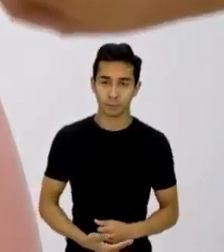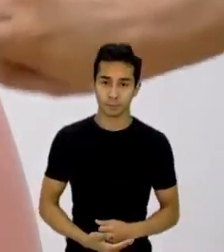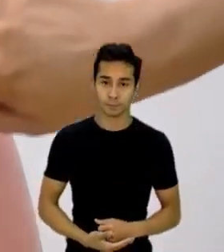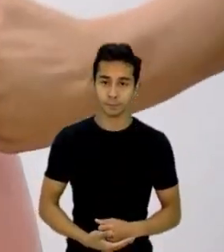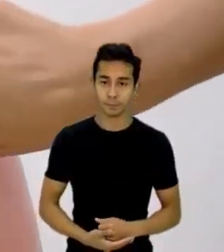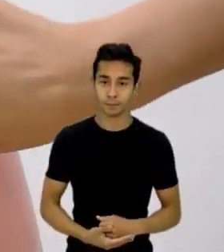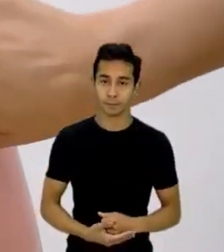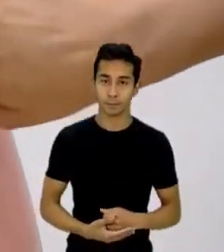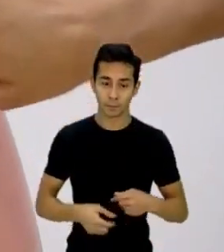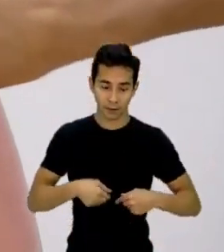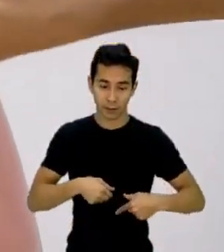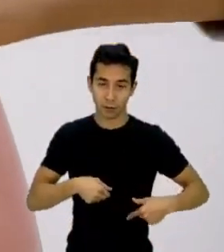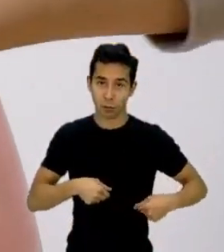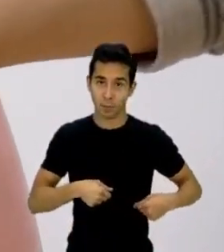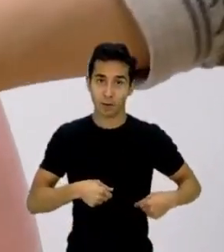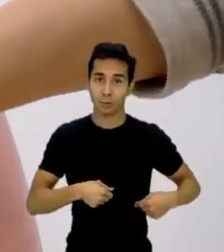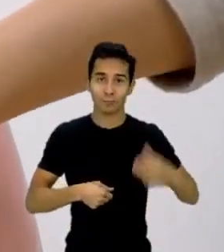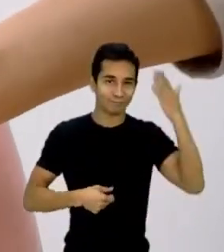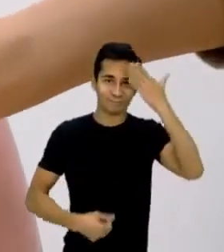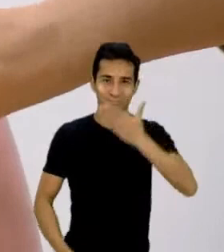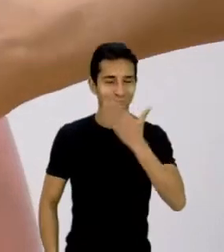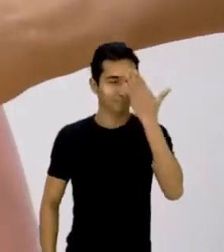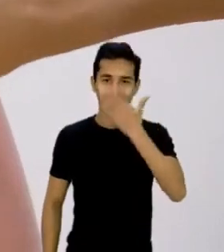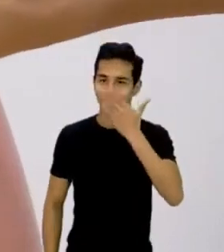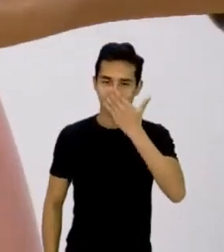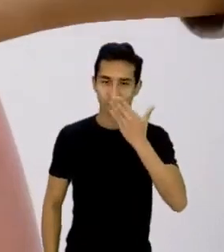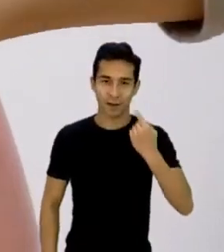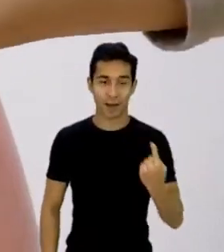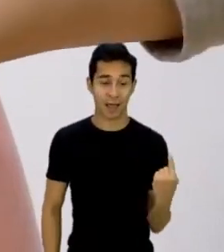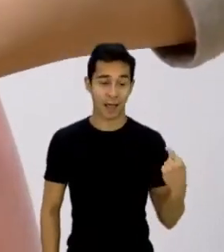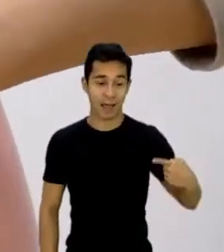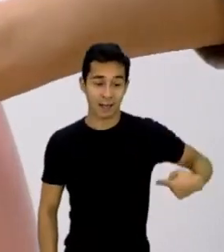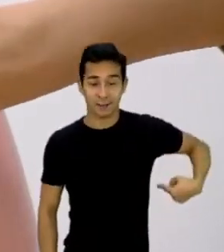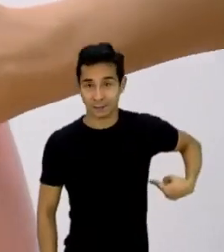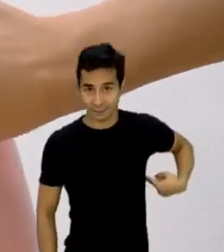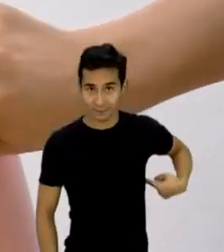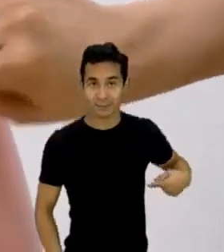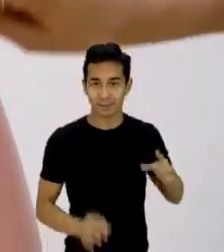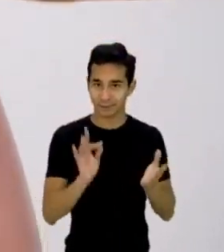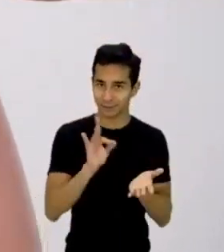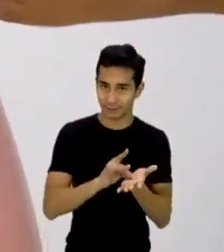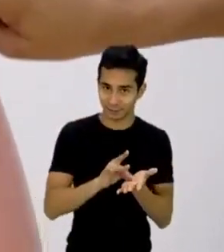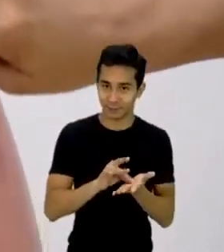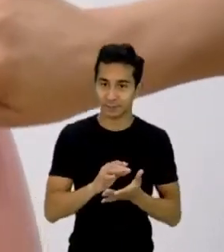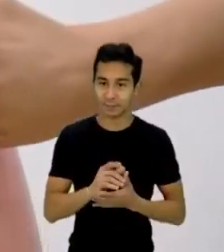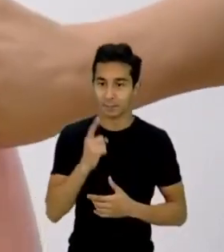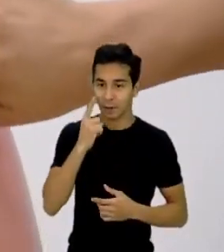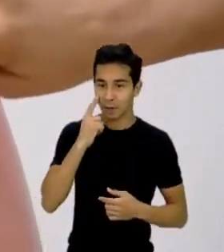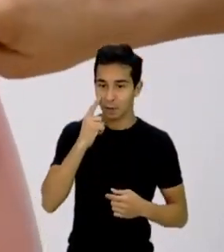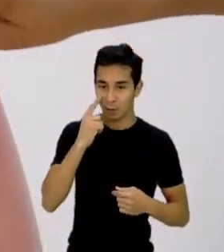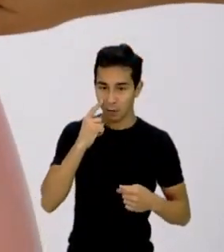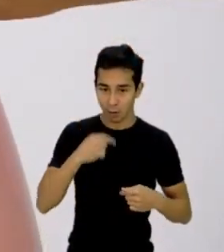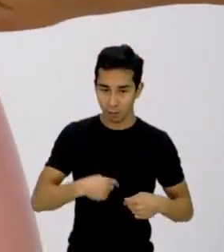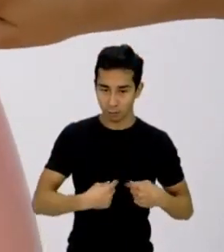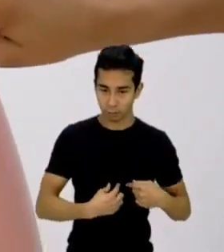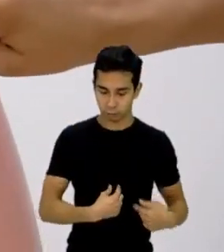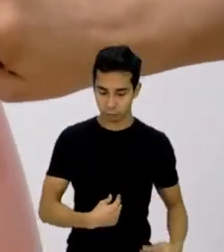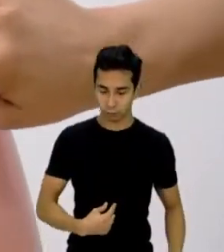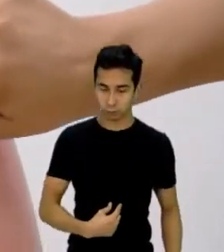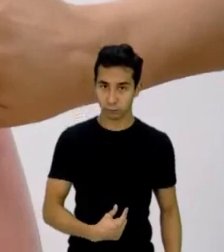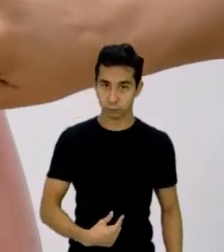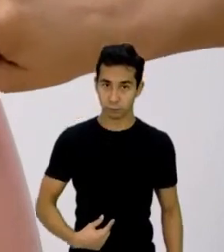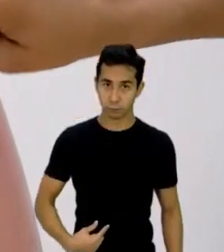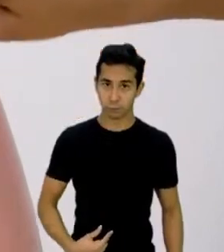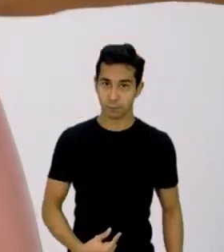tá lá para trás, mas aqui a gente tem bem mostrado o nosso intestino delgado, o intestino grosso tá aqui e